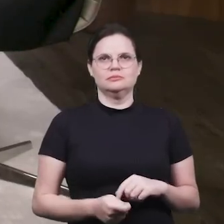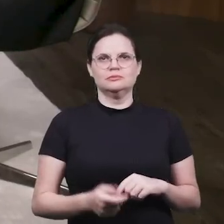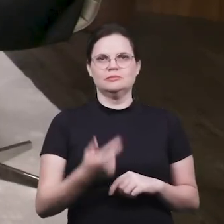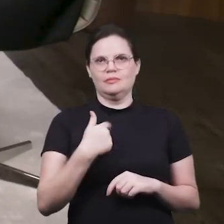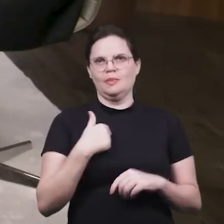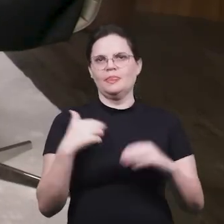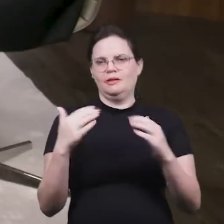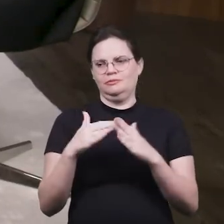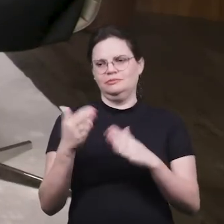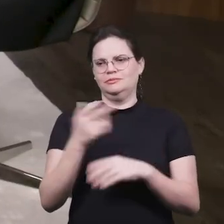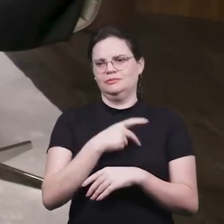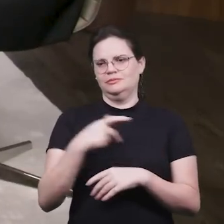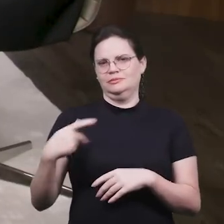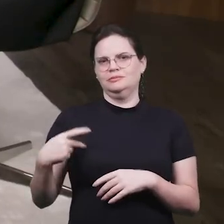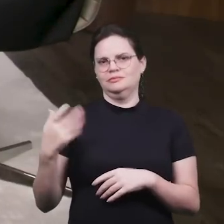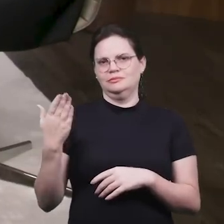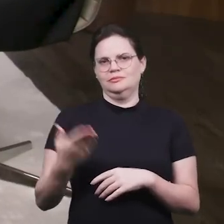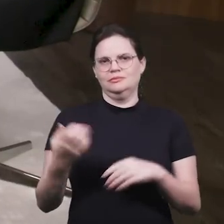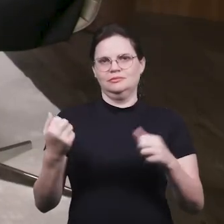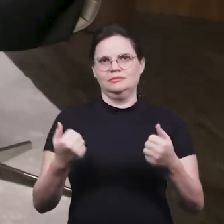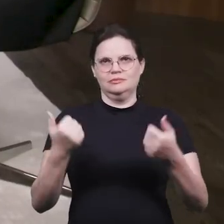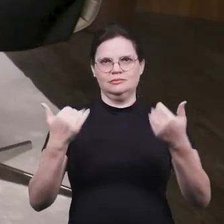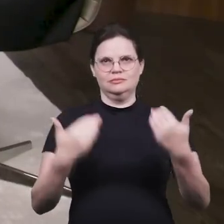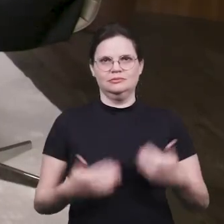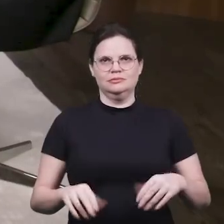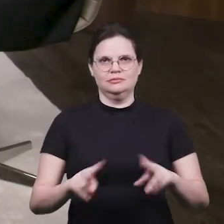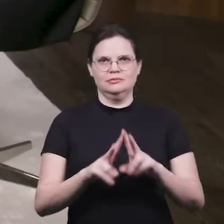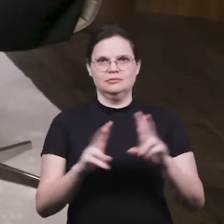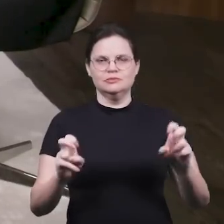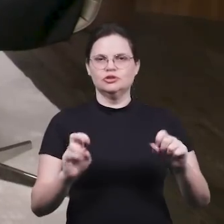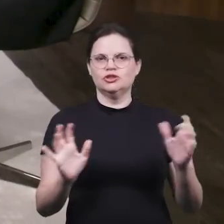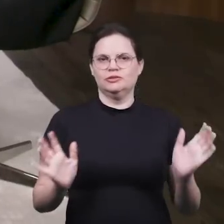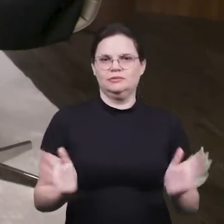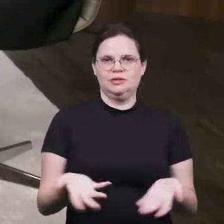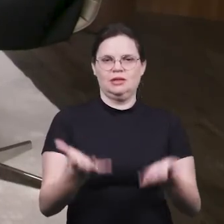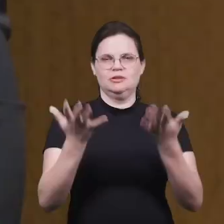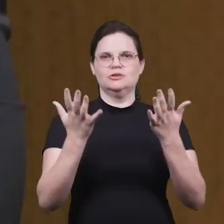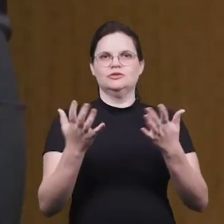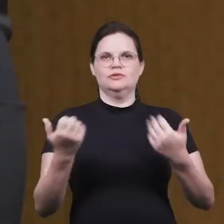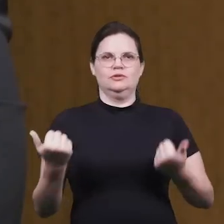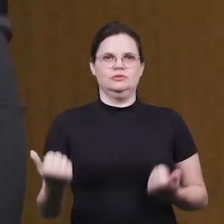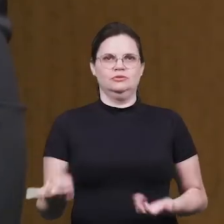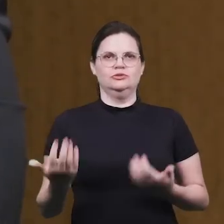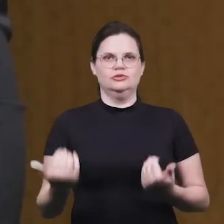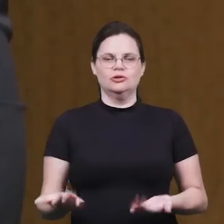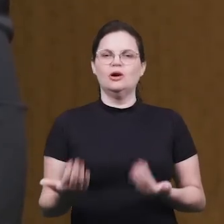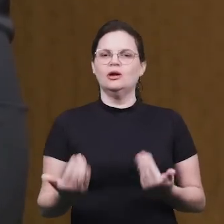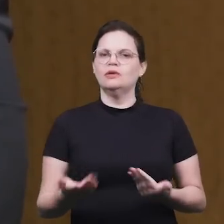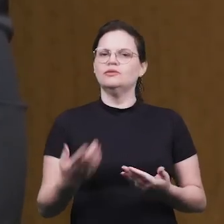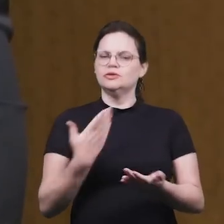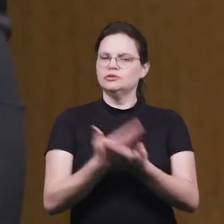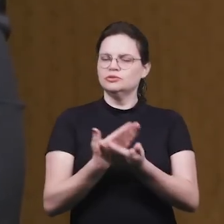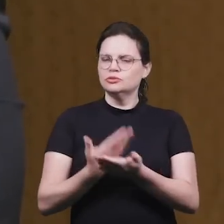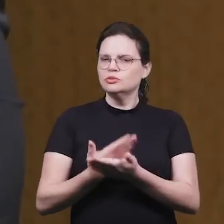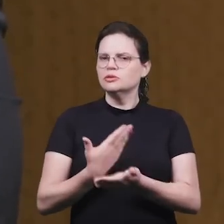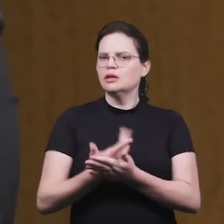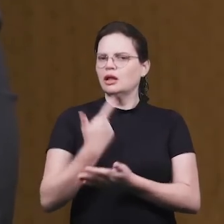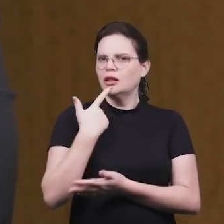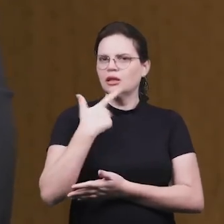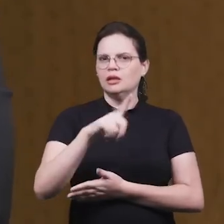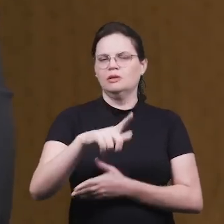concordo com o pastor Samir, né, no sentido de incentivo para os nossos jovens de estudar